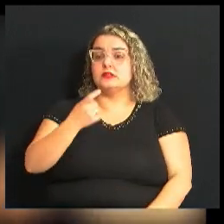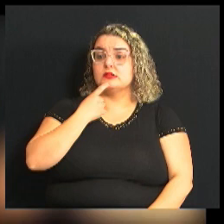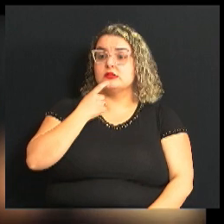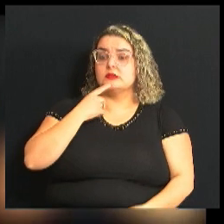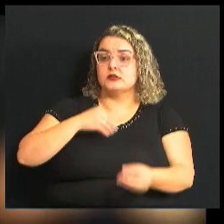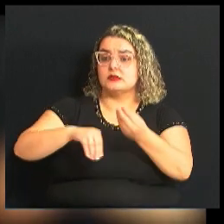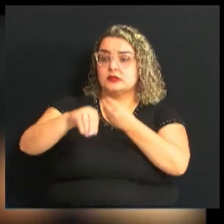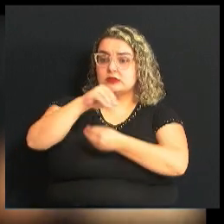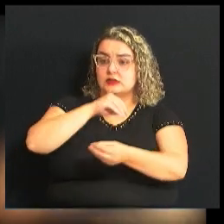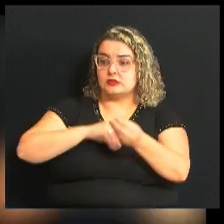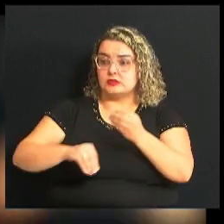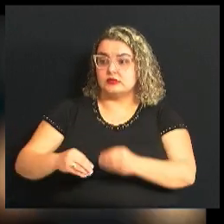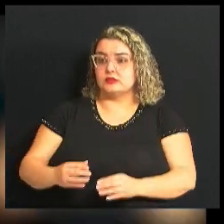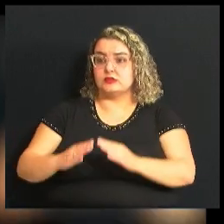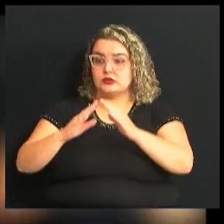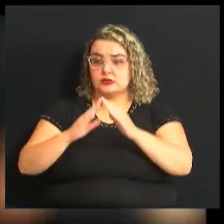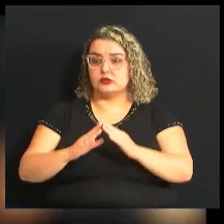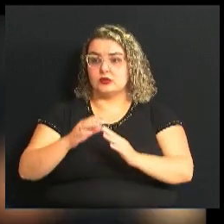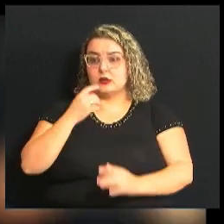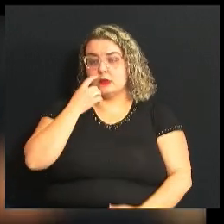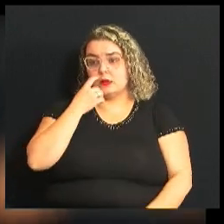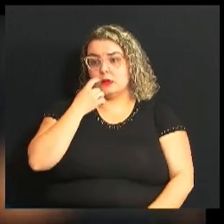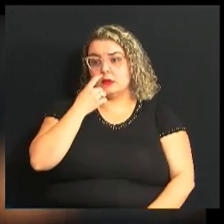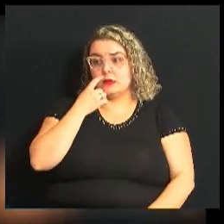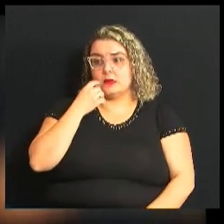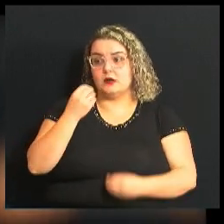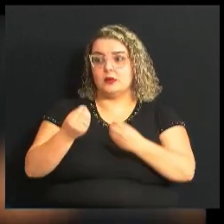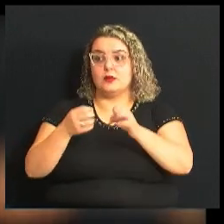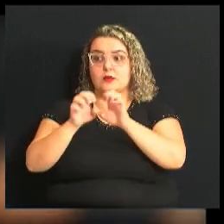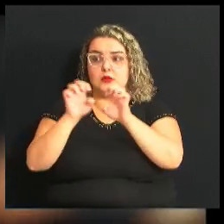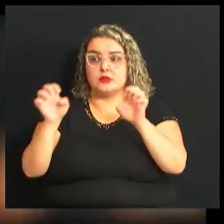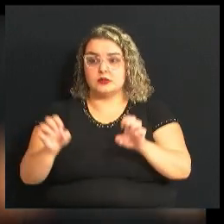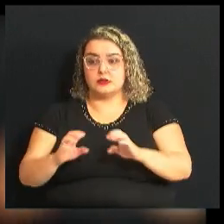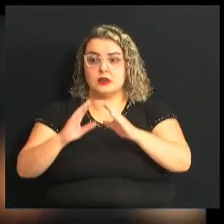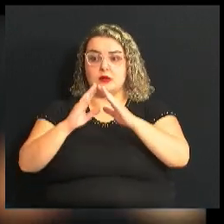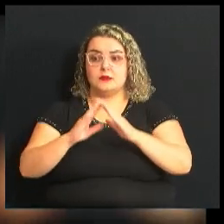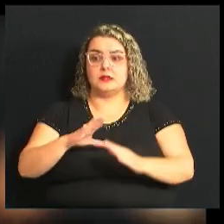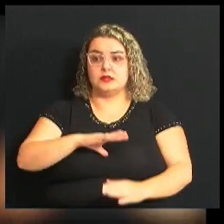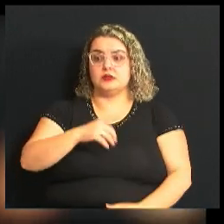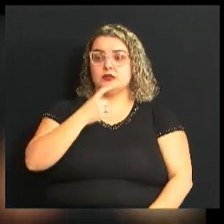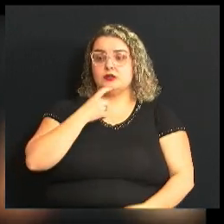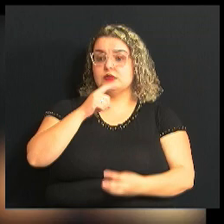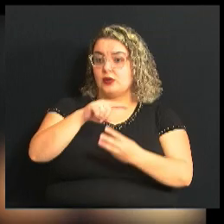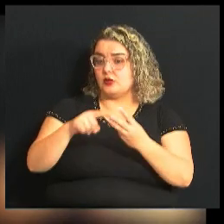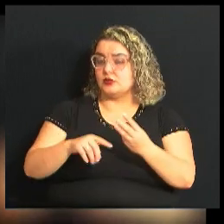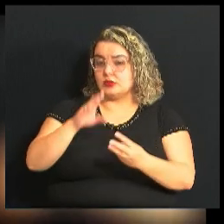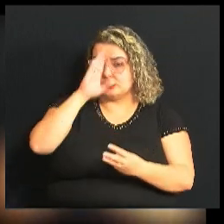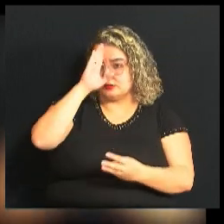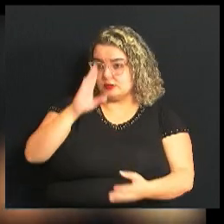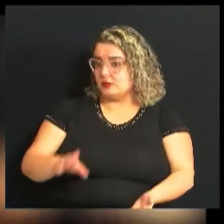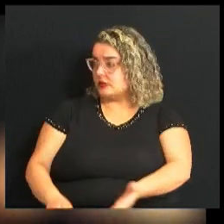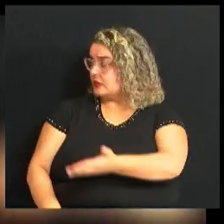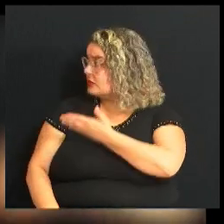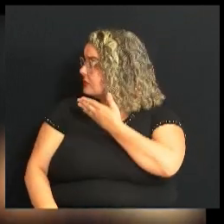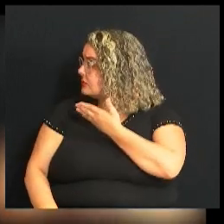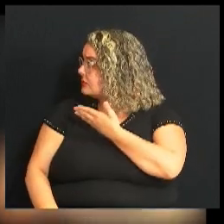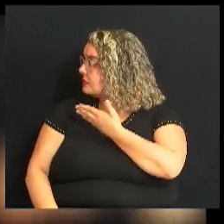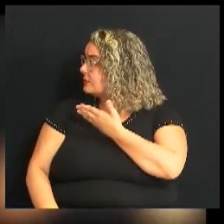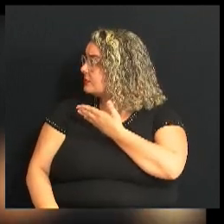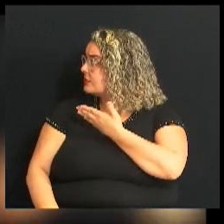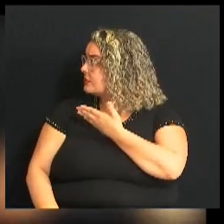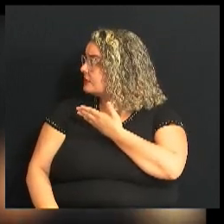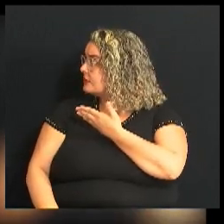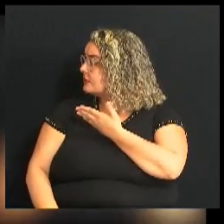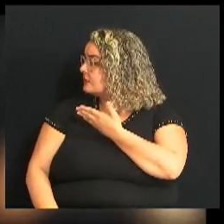na questão habitacional. Como que é estruturado, pessoal, a habitação de Campinas? São os três principais atores hoje, tá? Nós temos SEAB,